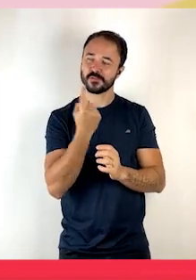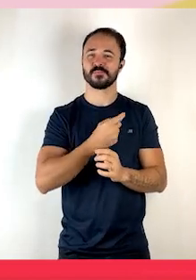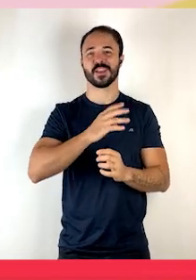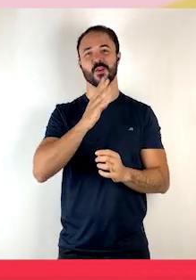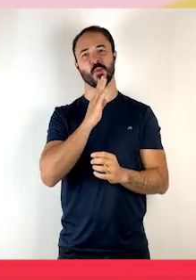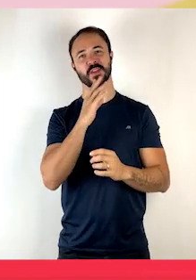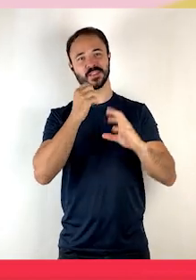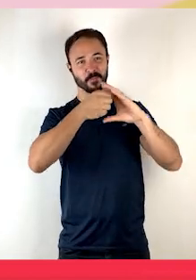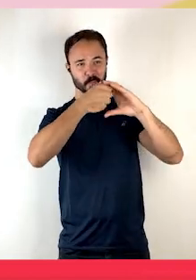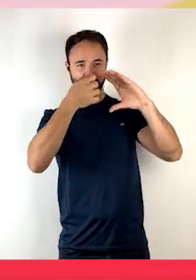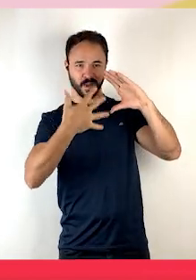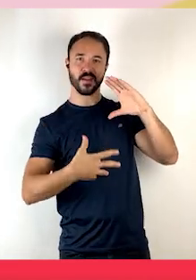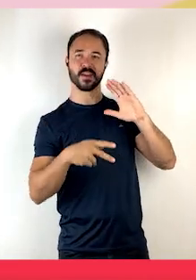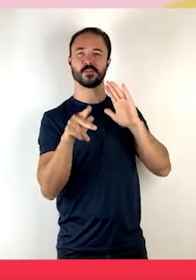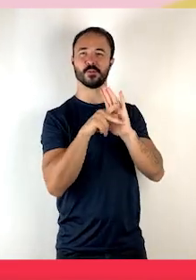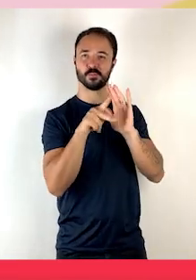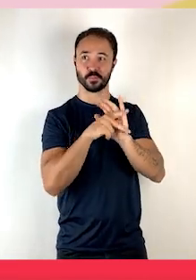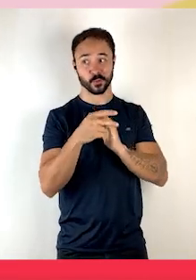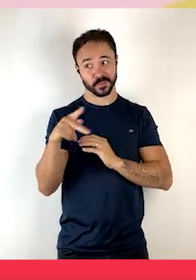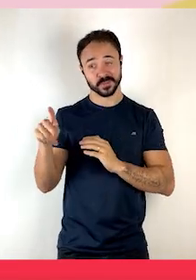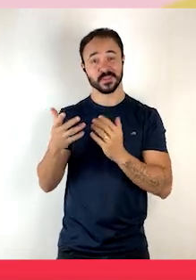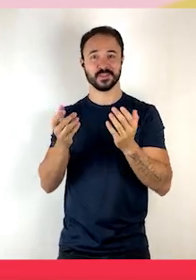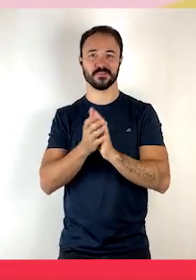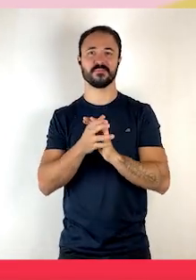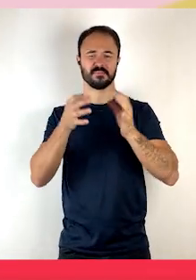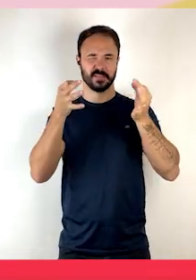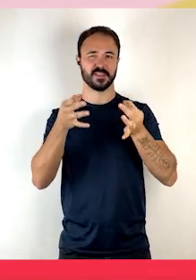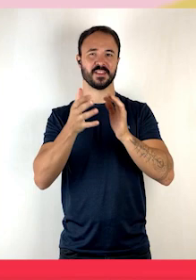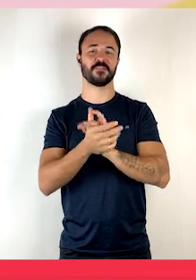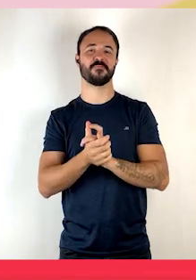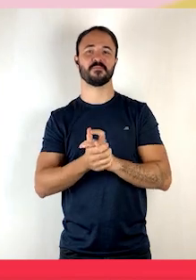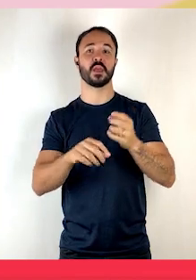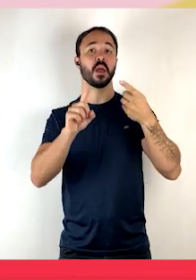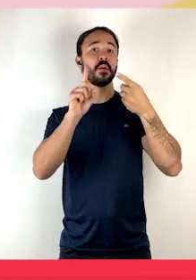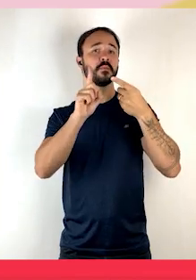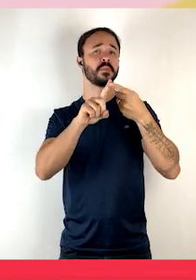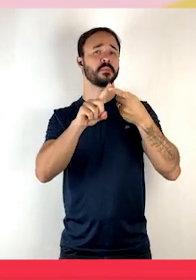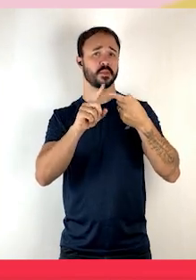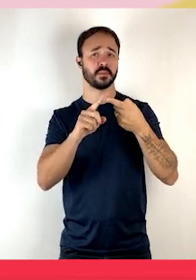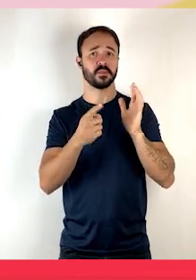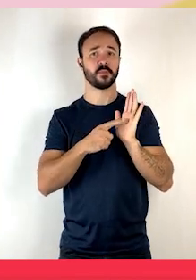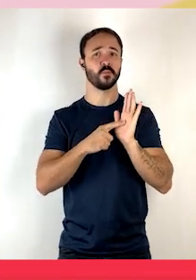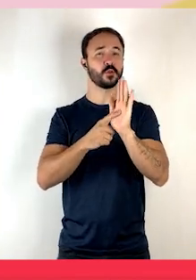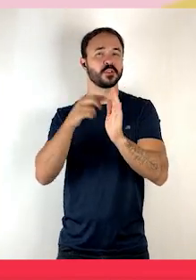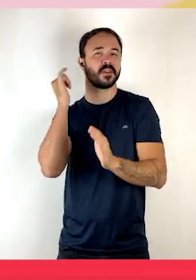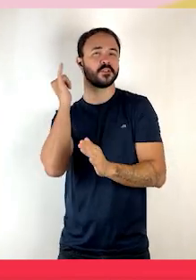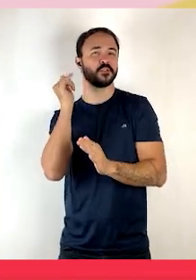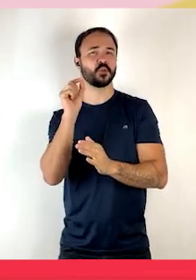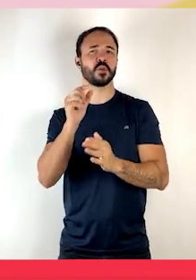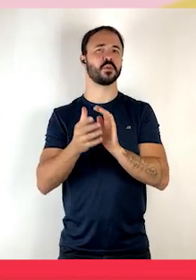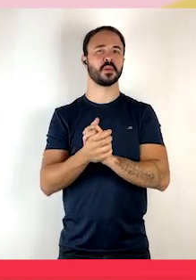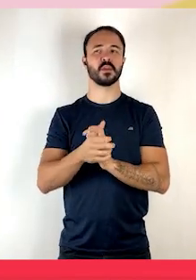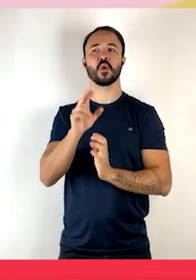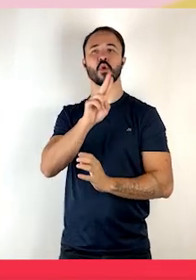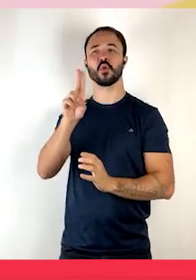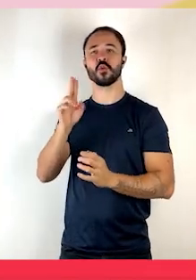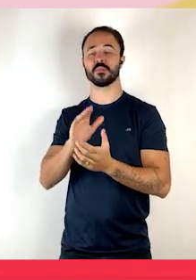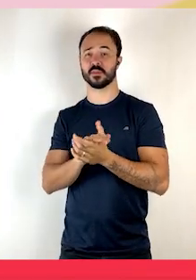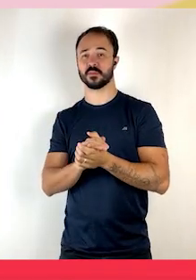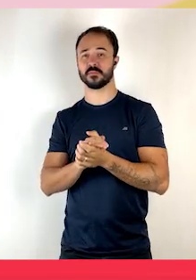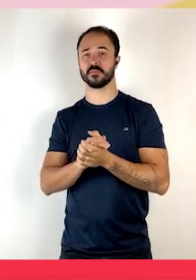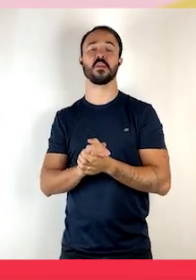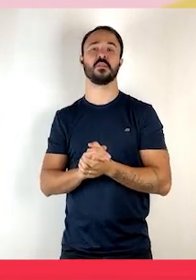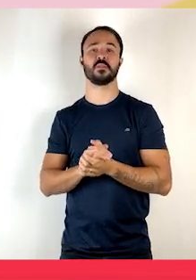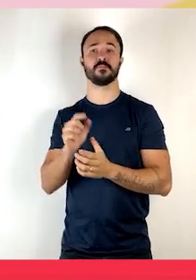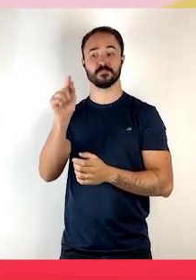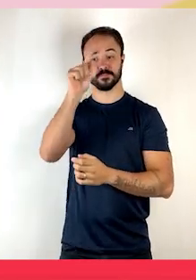vamos conhecer características delas, certo? A primeira forma que vai aparecer na nossa história hoje